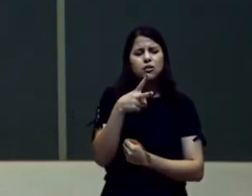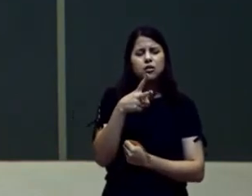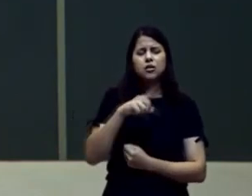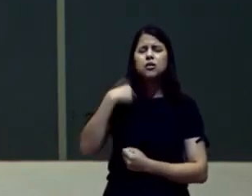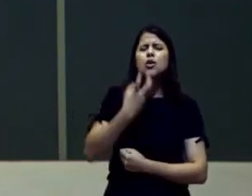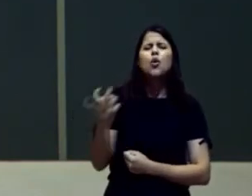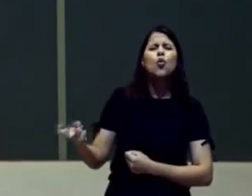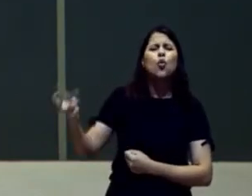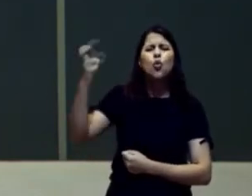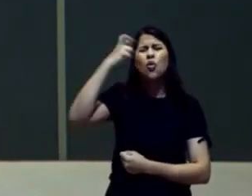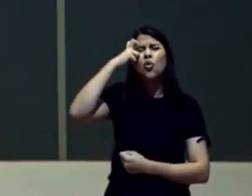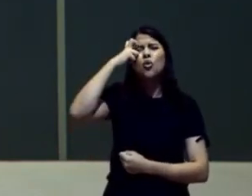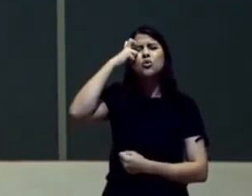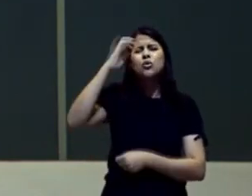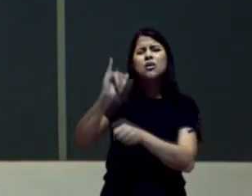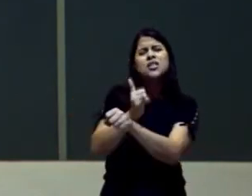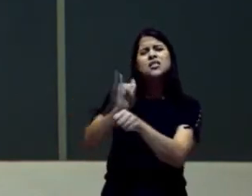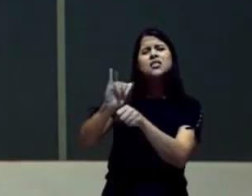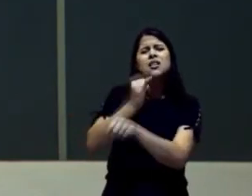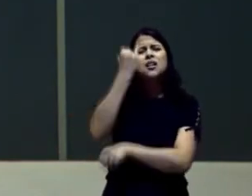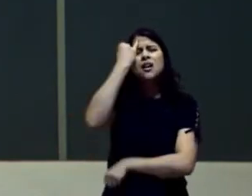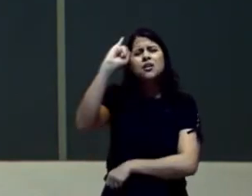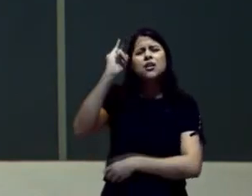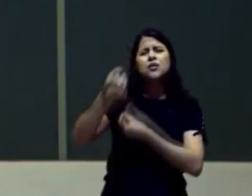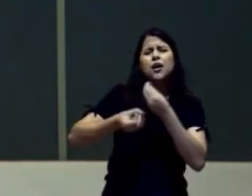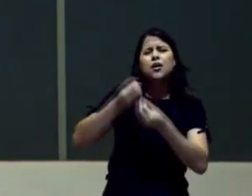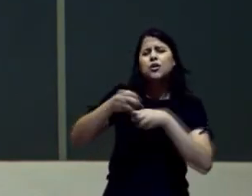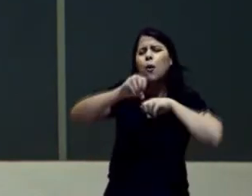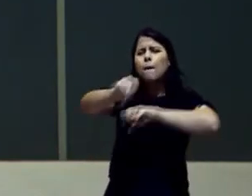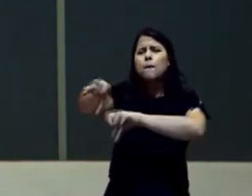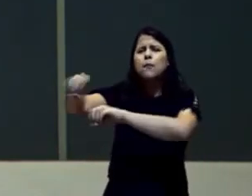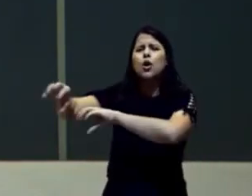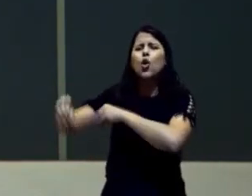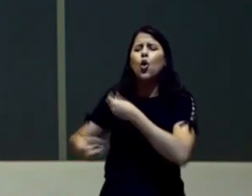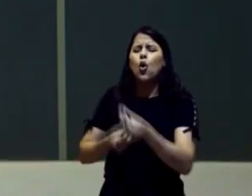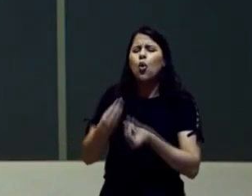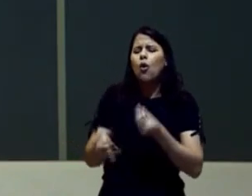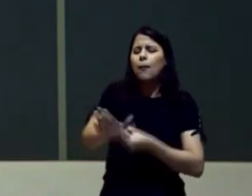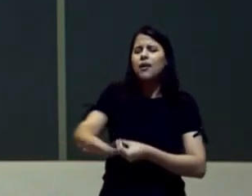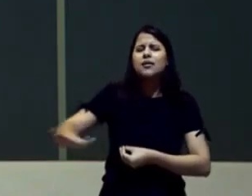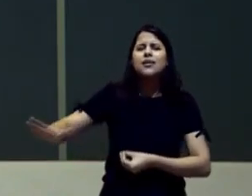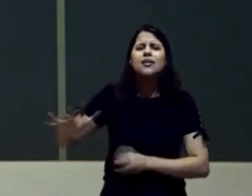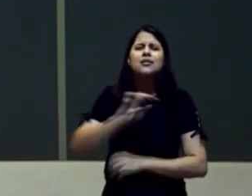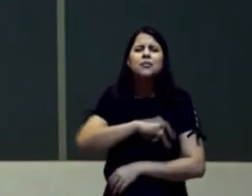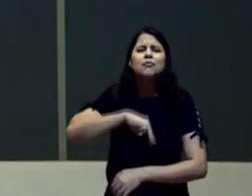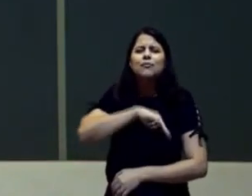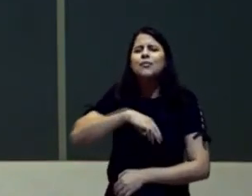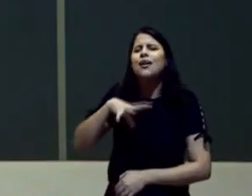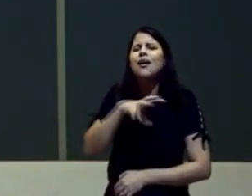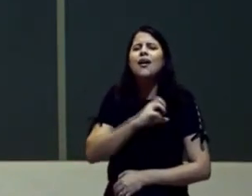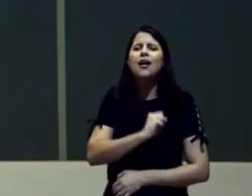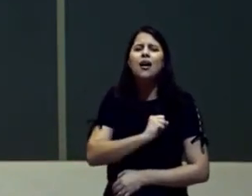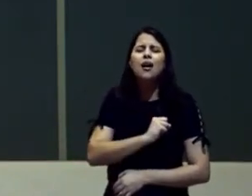cultura, dá-nos estratégias para apaixonar uma geração por missões. E assim como